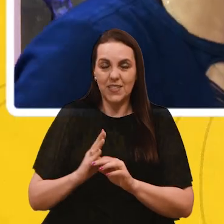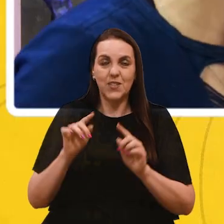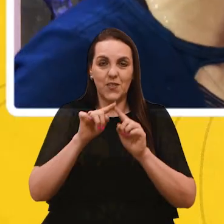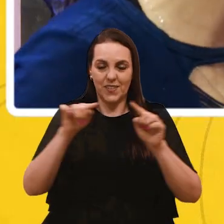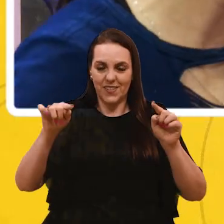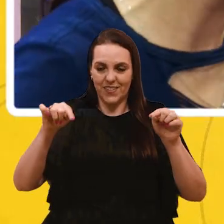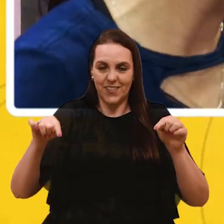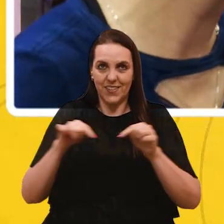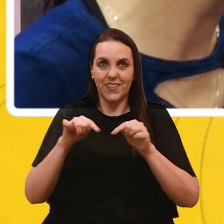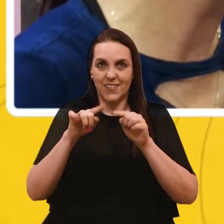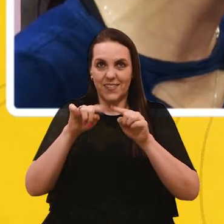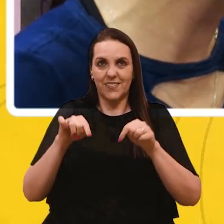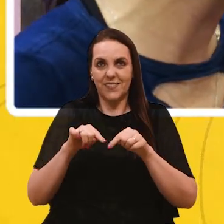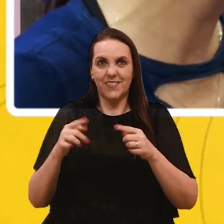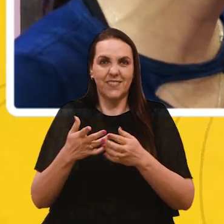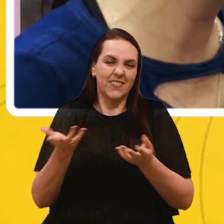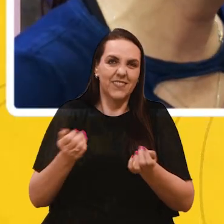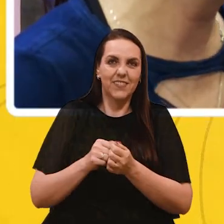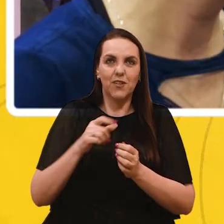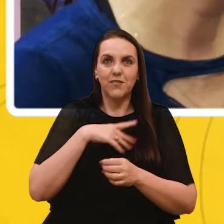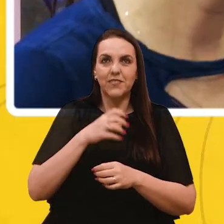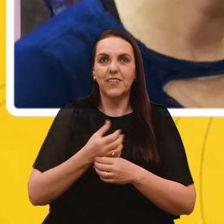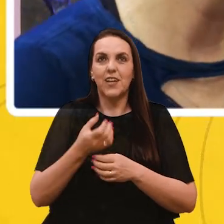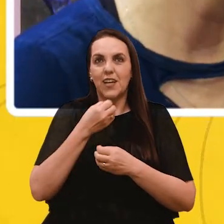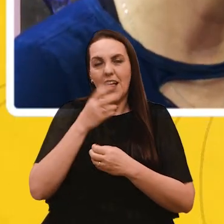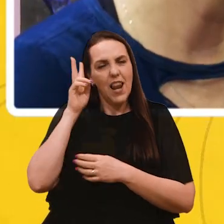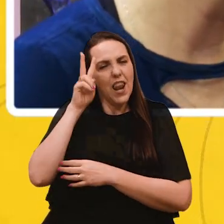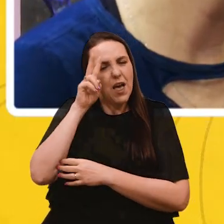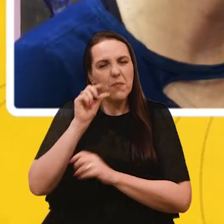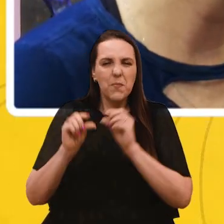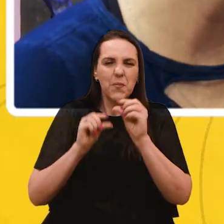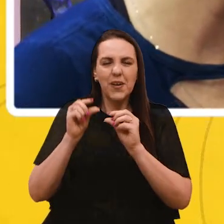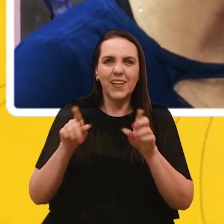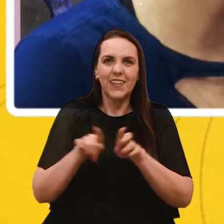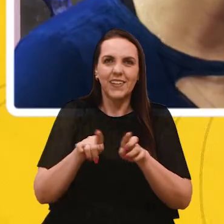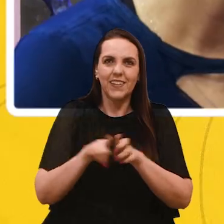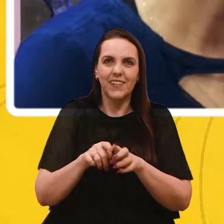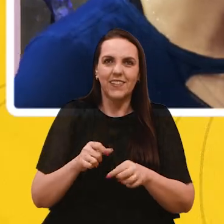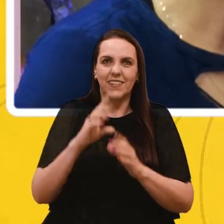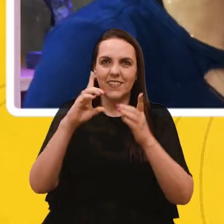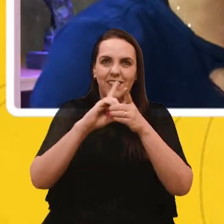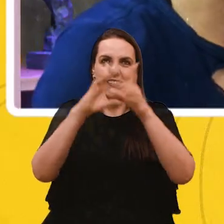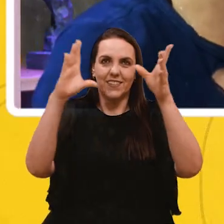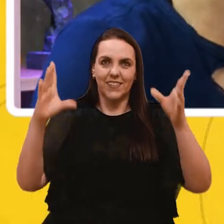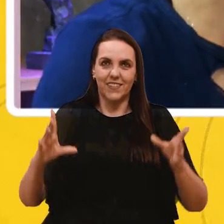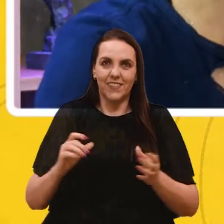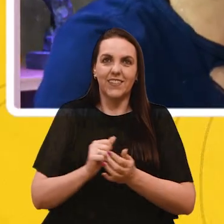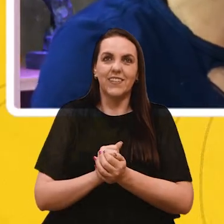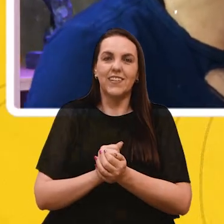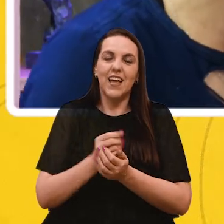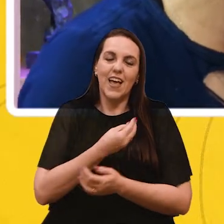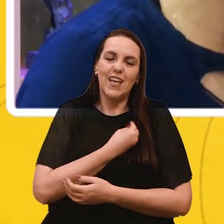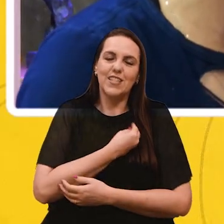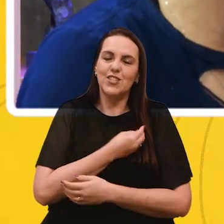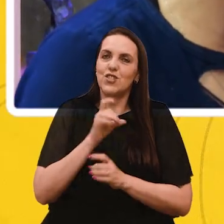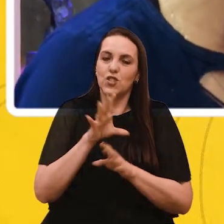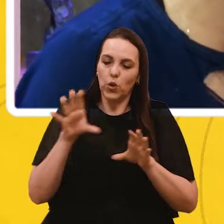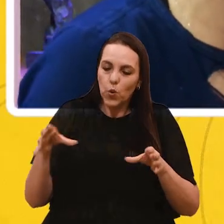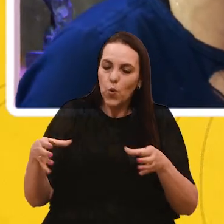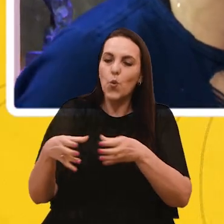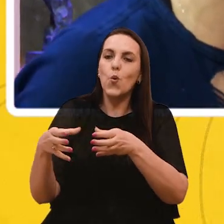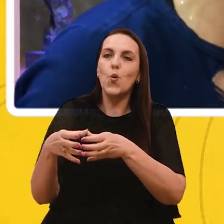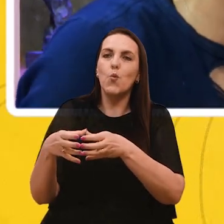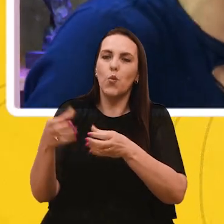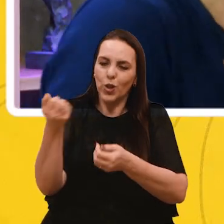tal. Então, me lembra um pouco isso também e mostra que na democracia a democracia só existe num coletivo, né? Ela não